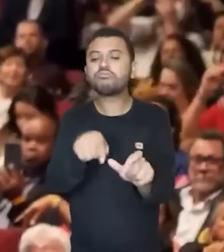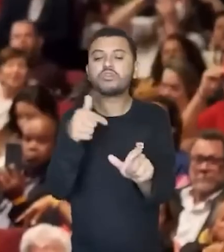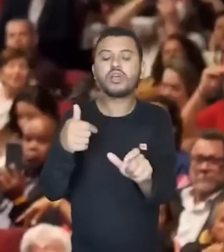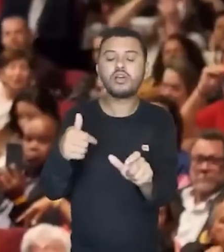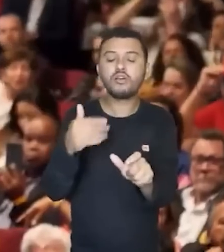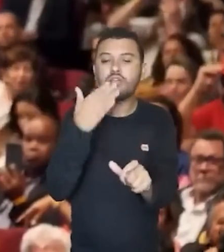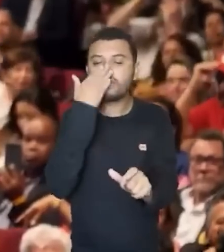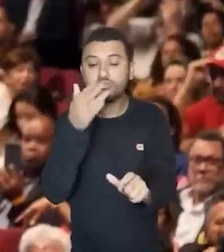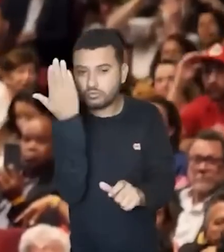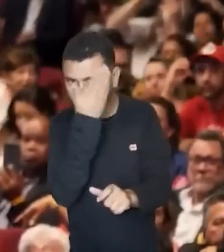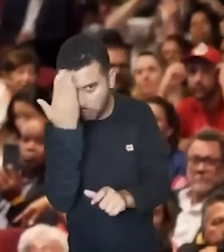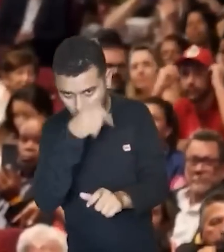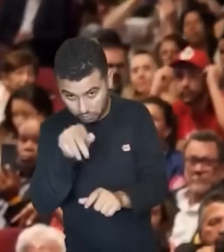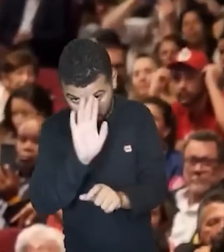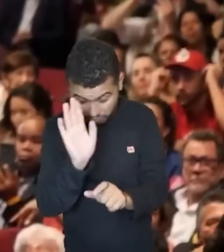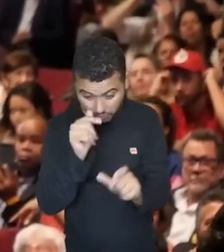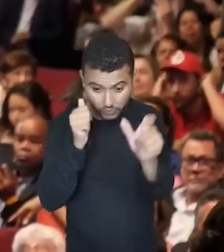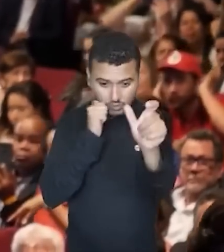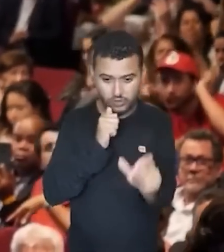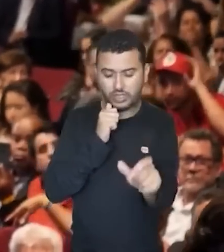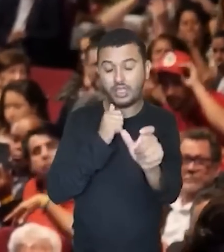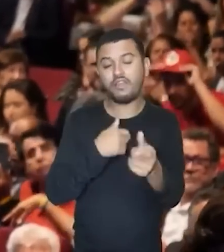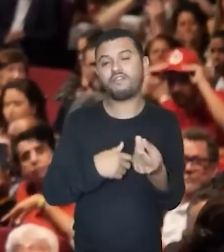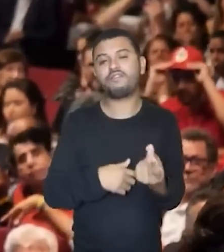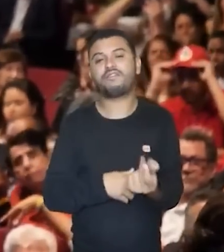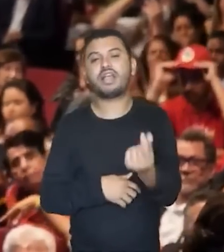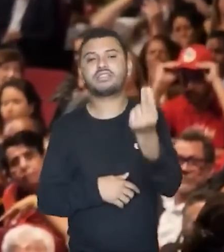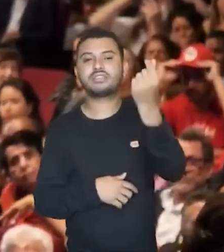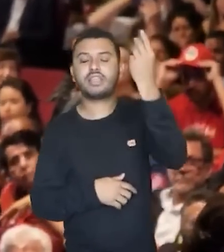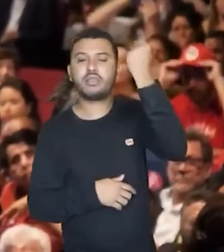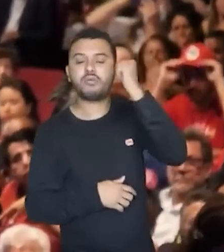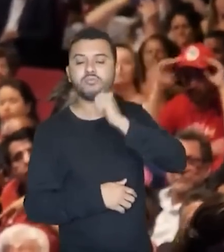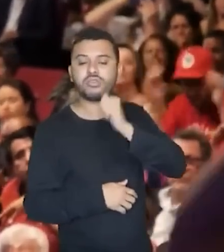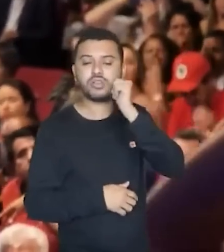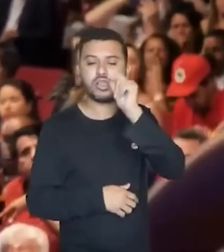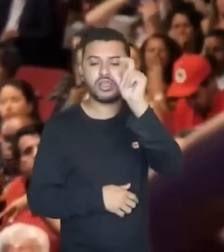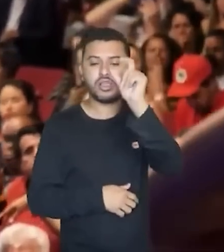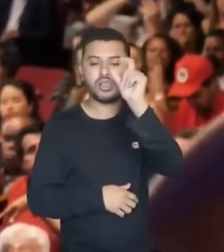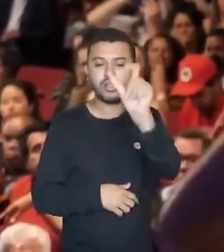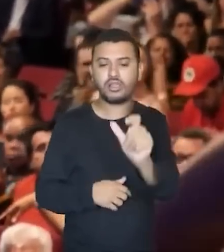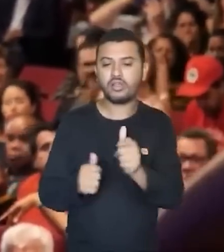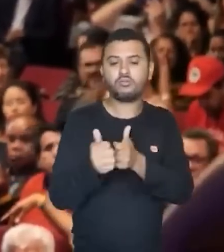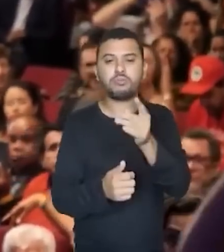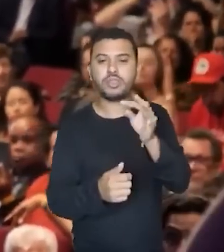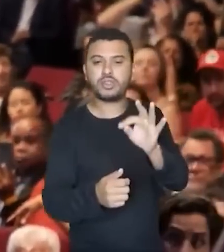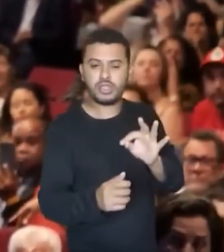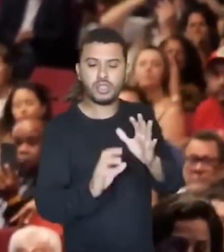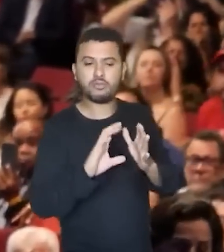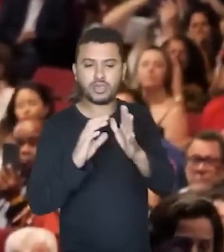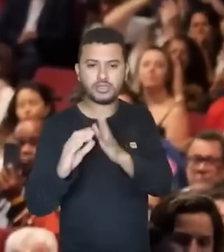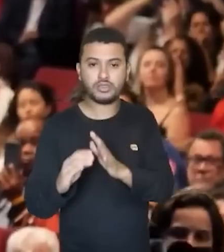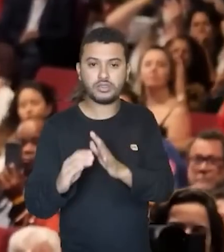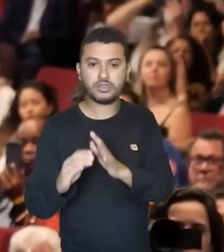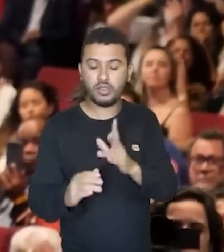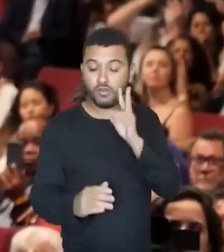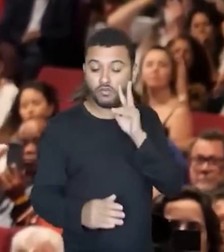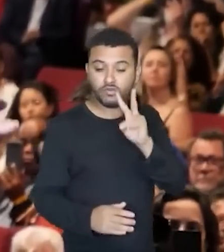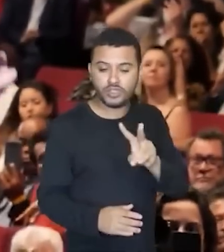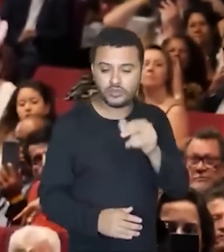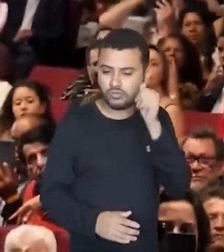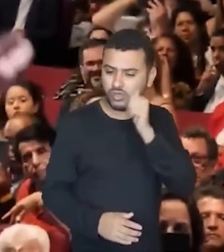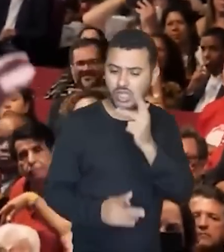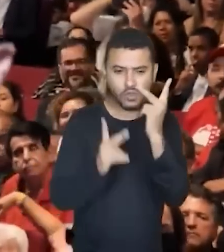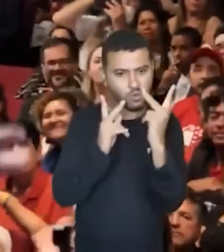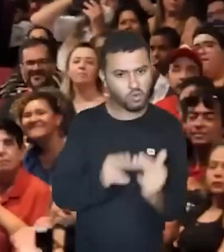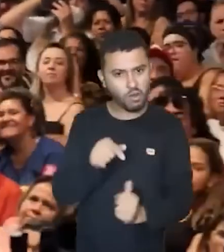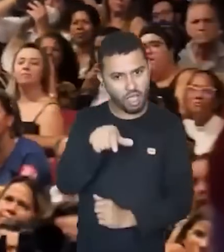vendo. Já faz muito tempo que essa menina acompanha a trajetória do PT. Quando eu vejo uma menina como essa,